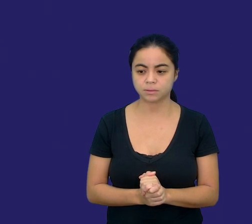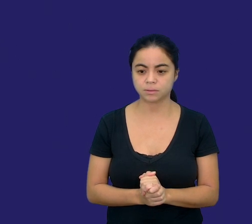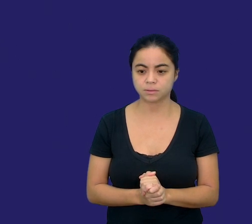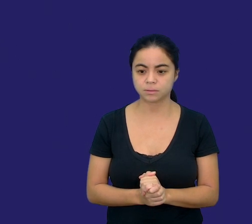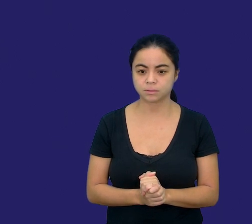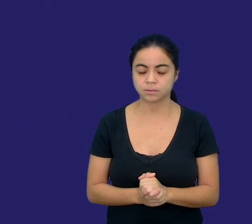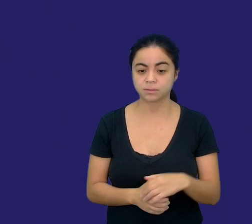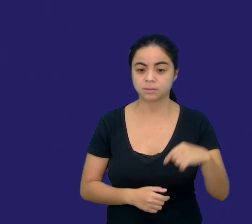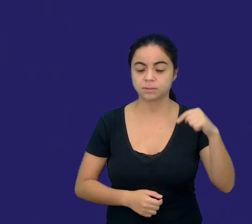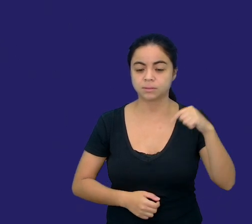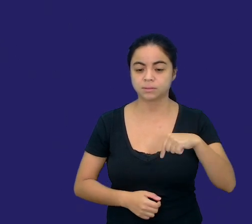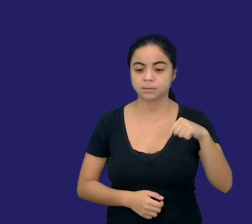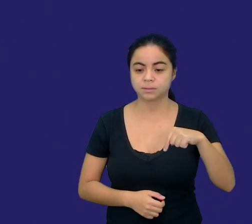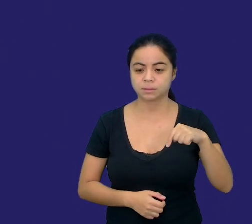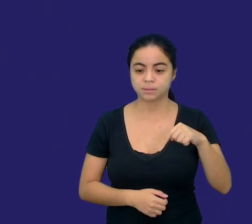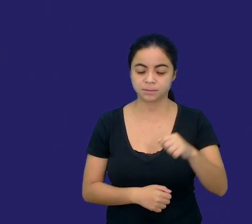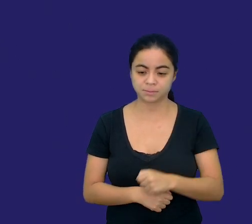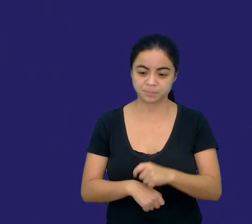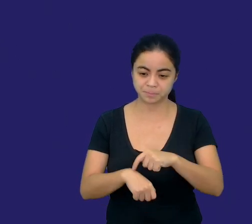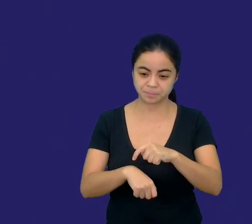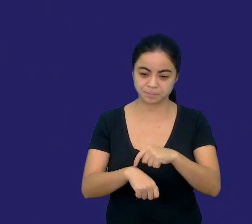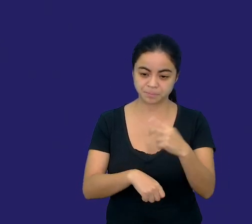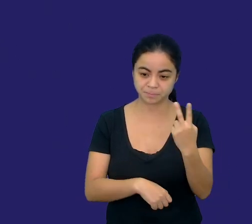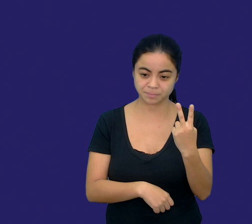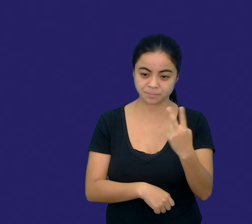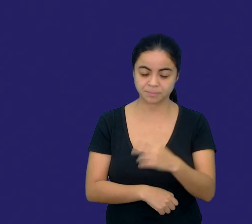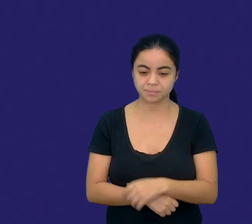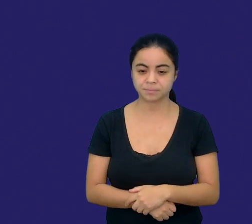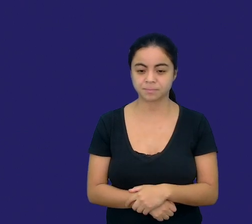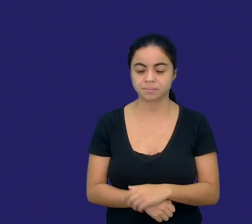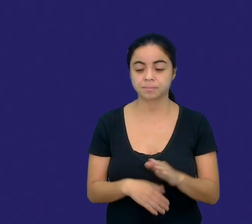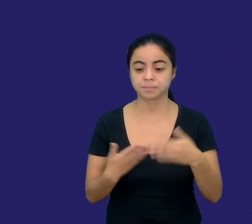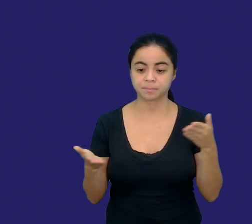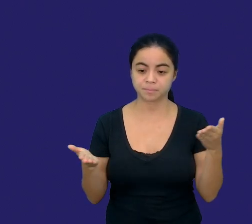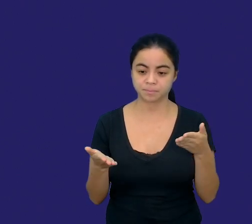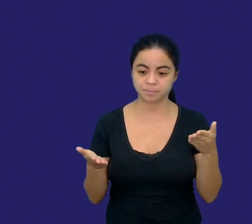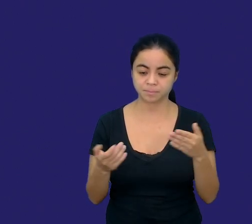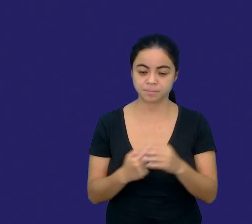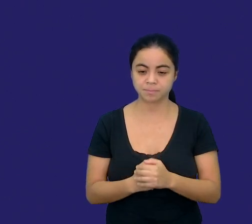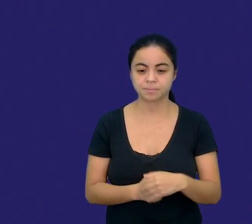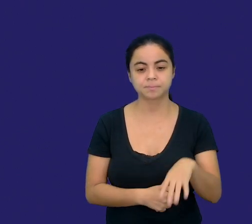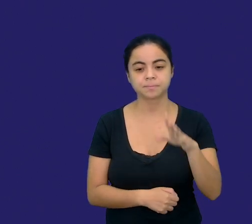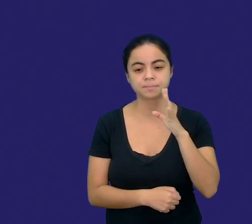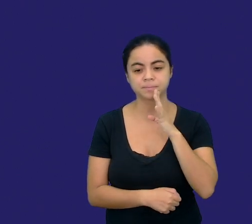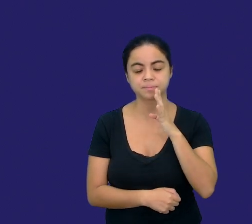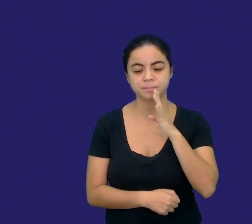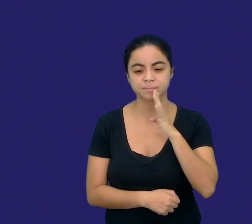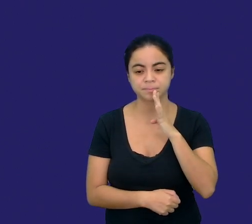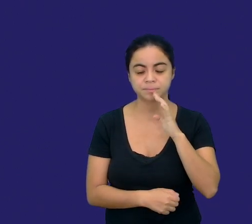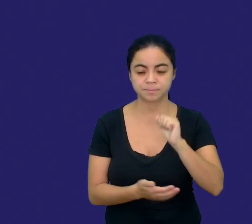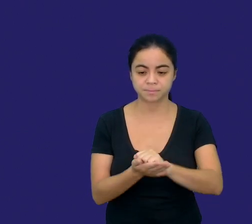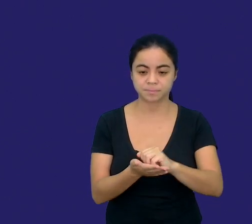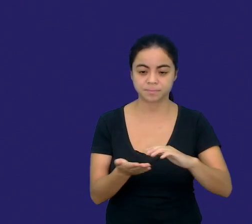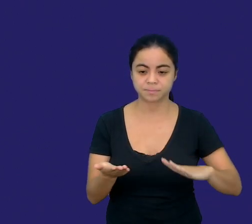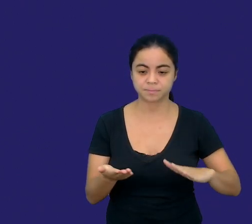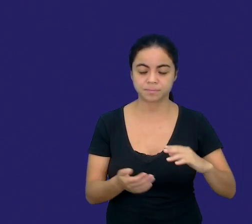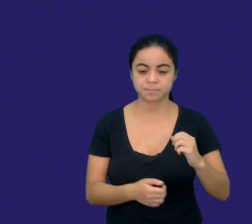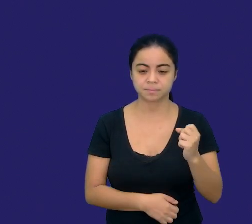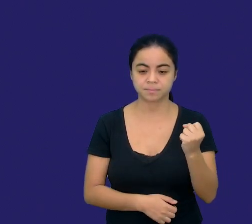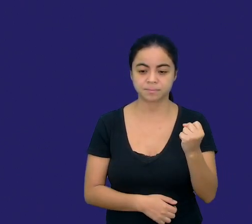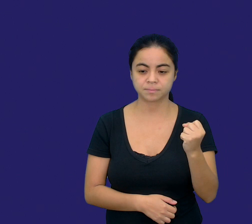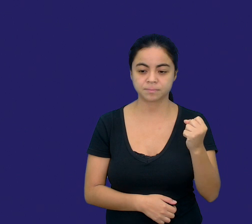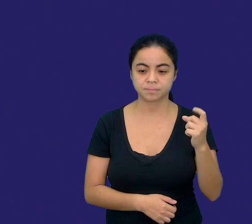Aqui, nós chegamos ao segundo momento. Então, agora, iremos conhecer as atividades da